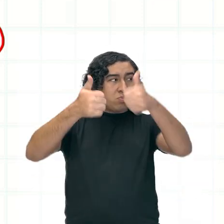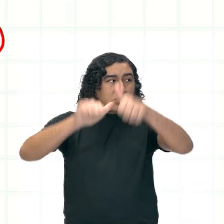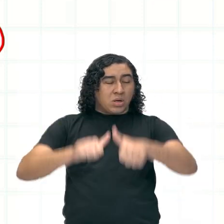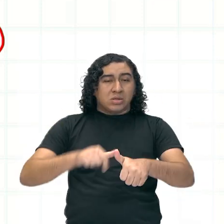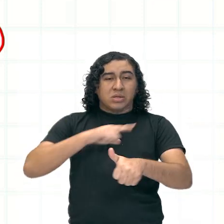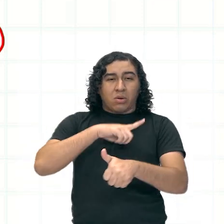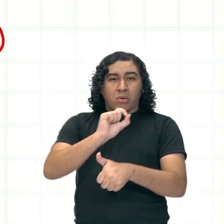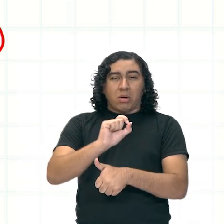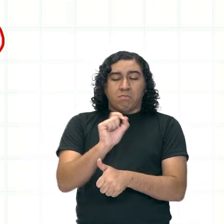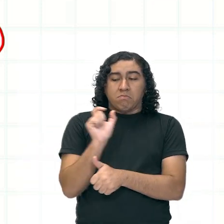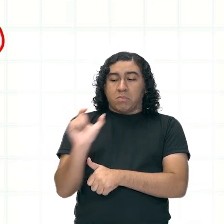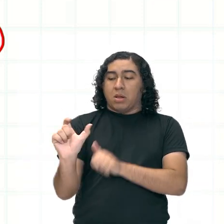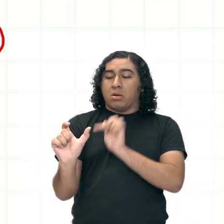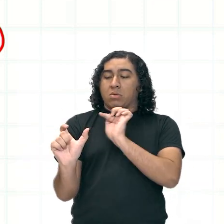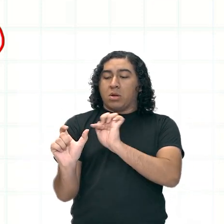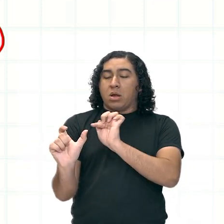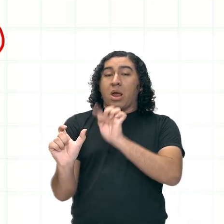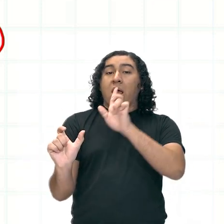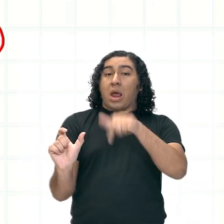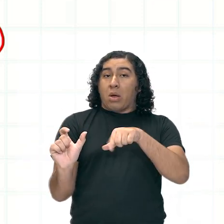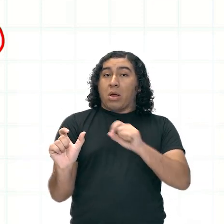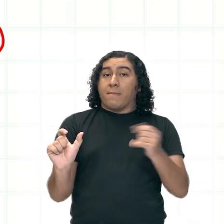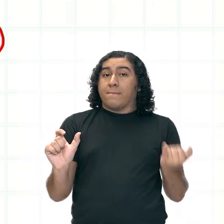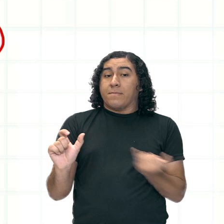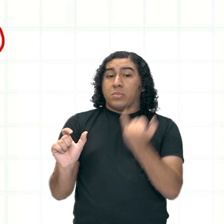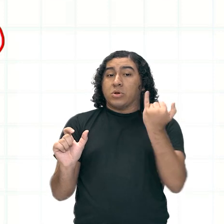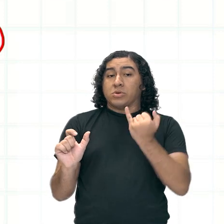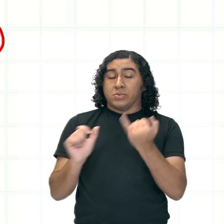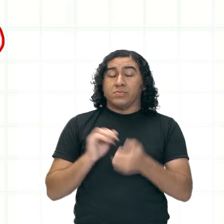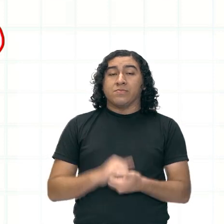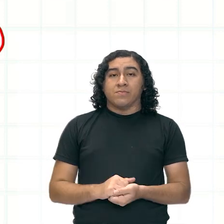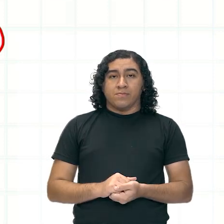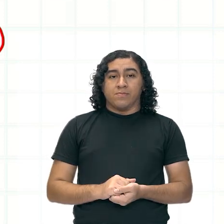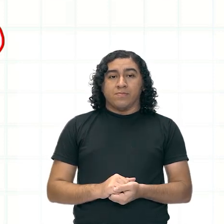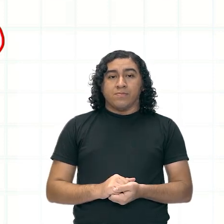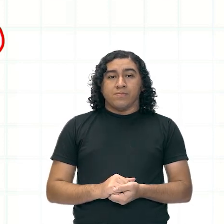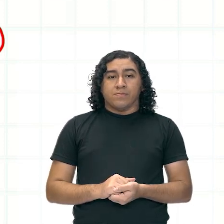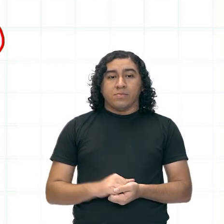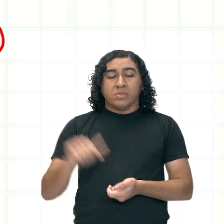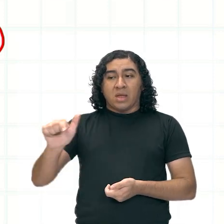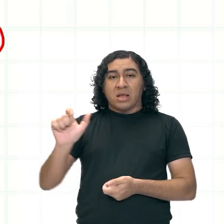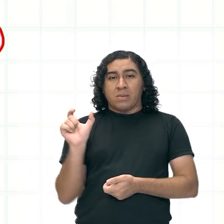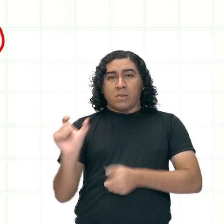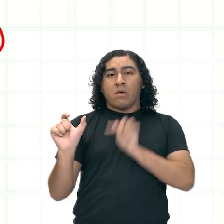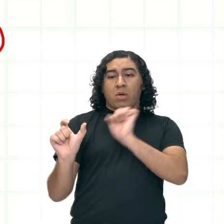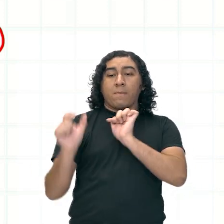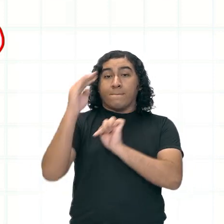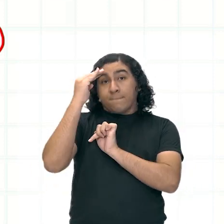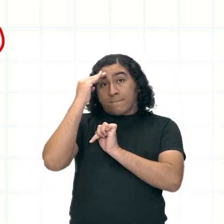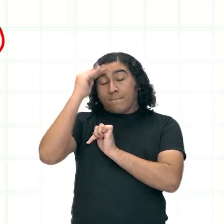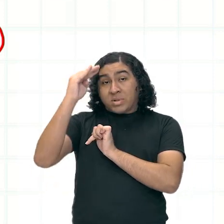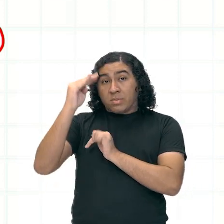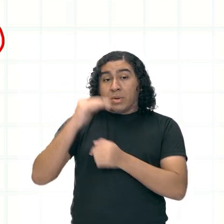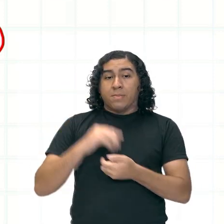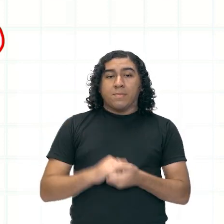essa palavra aqui é a mais importante. Ela é o núcleo, ok? Então, sabendo